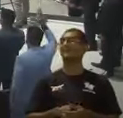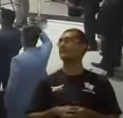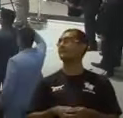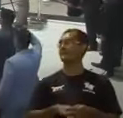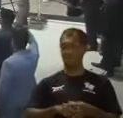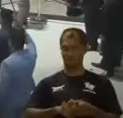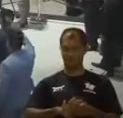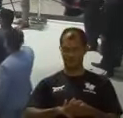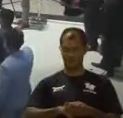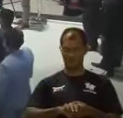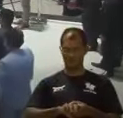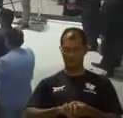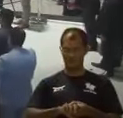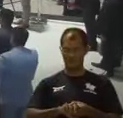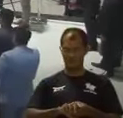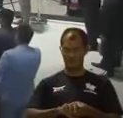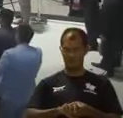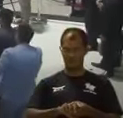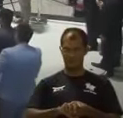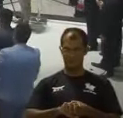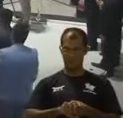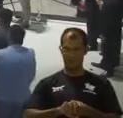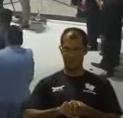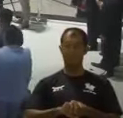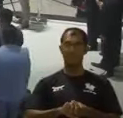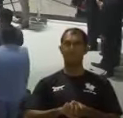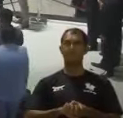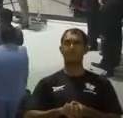A nona pessoa para Jesus.